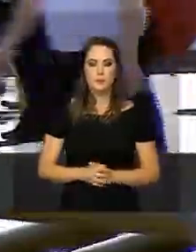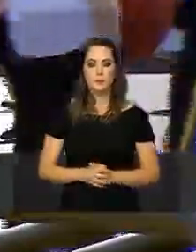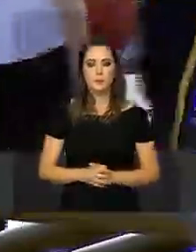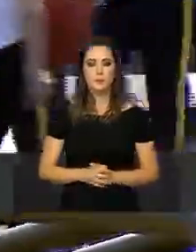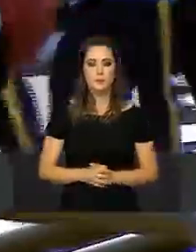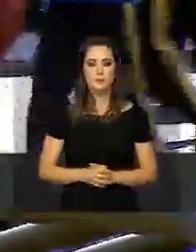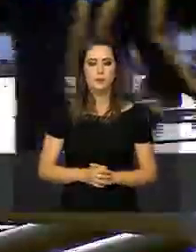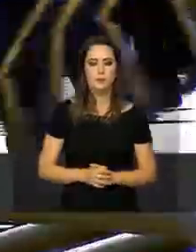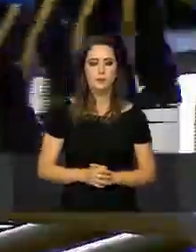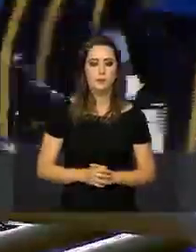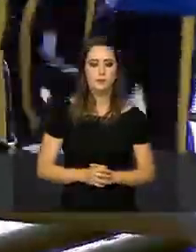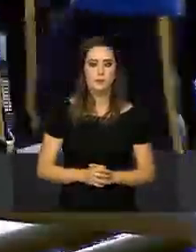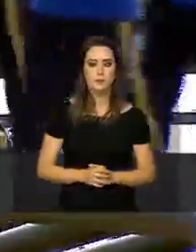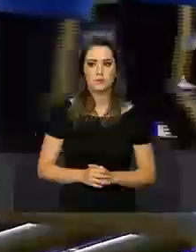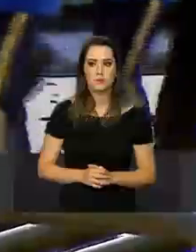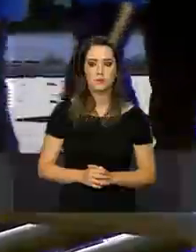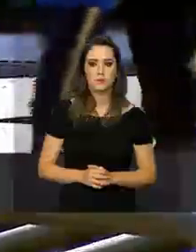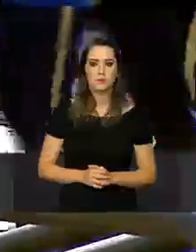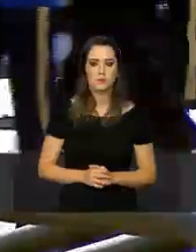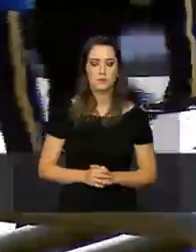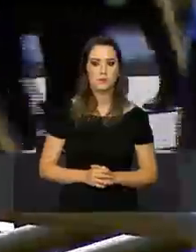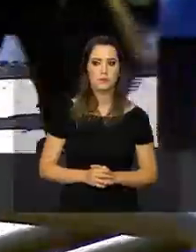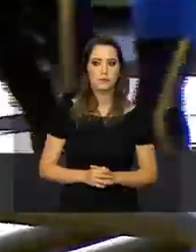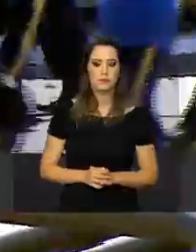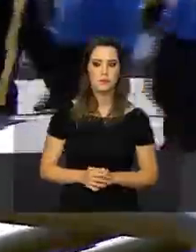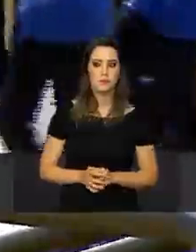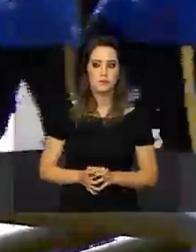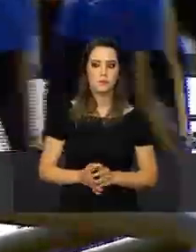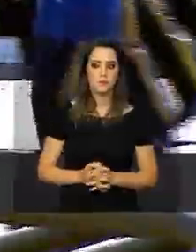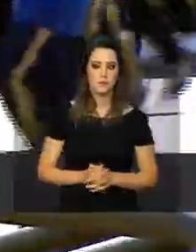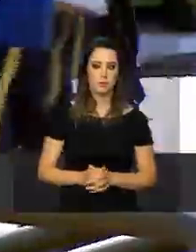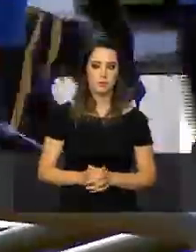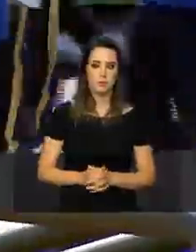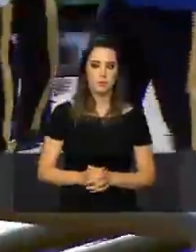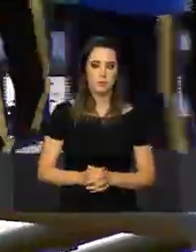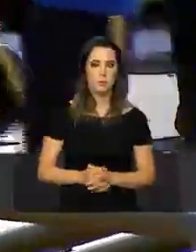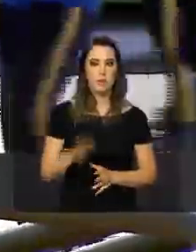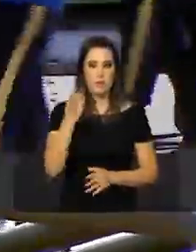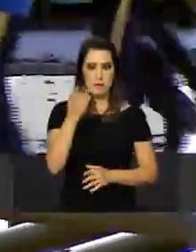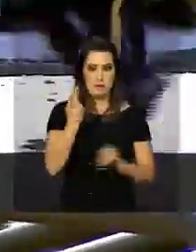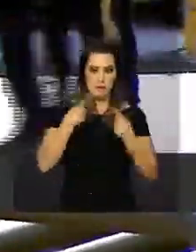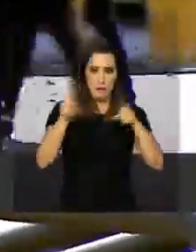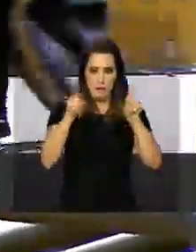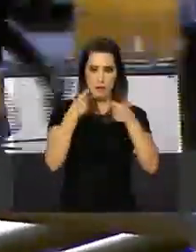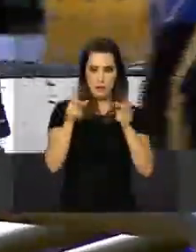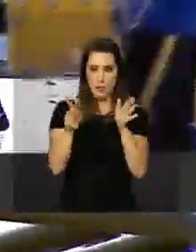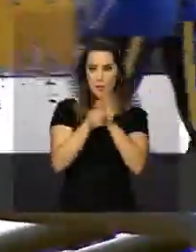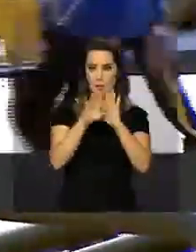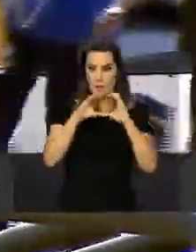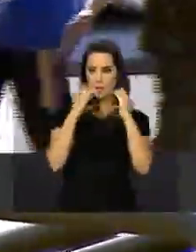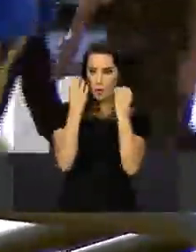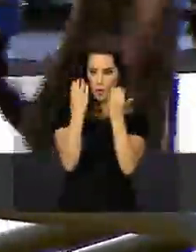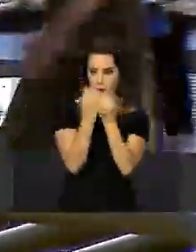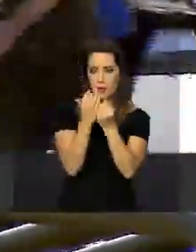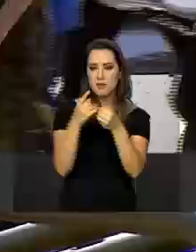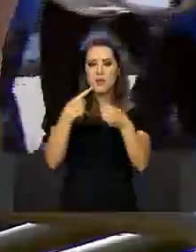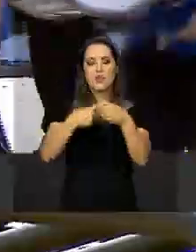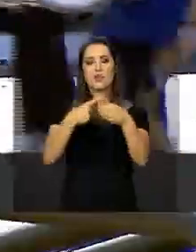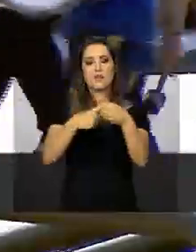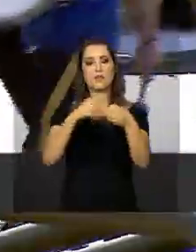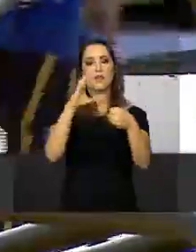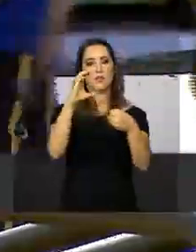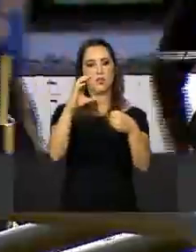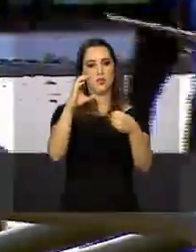a 18 anos. A banda se apresenta com 80 componentes. Essa é uma banda da comunidade de Ceilândia. Sim.